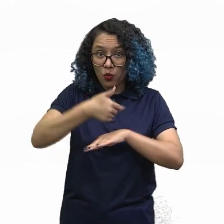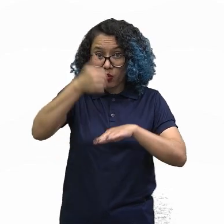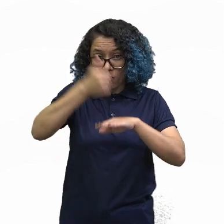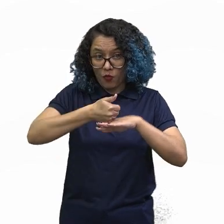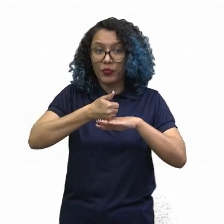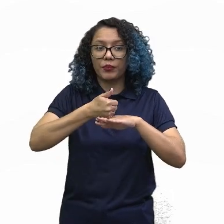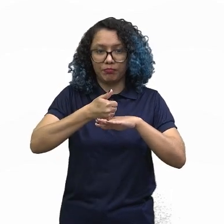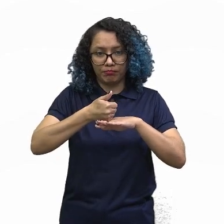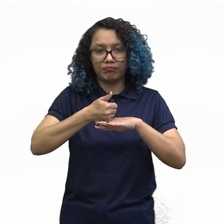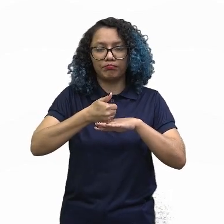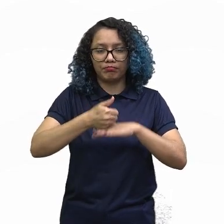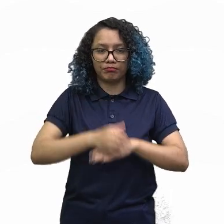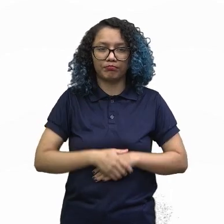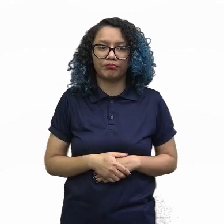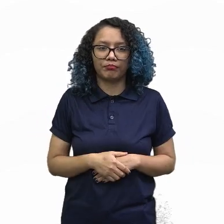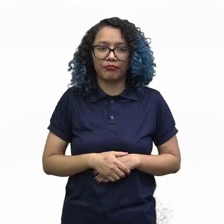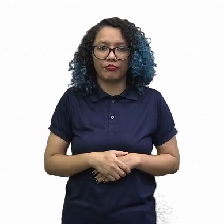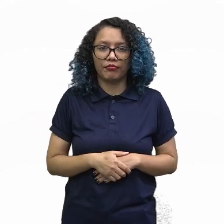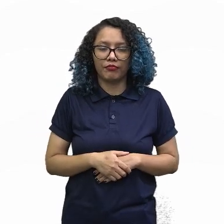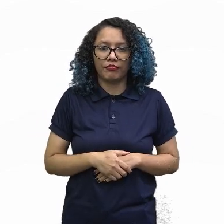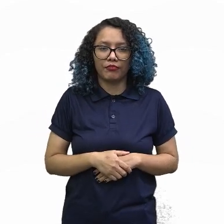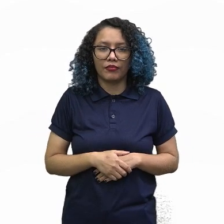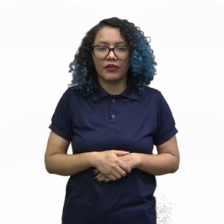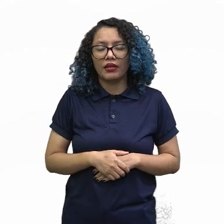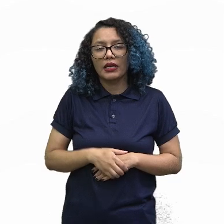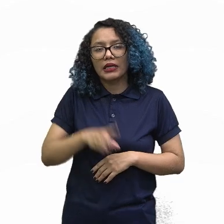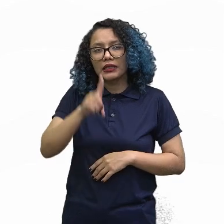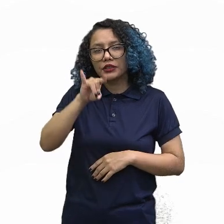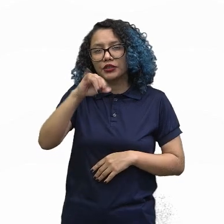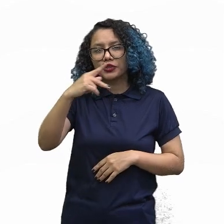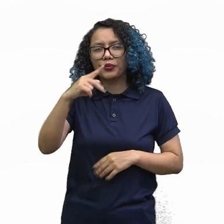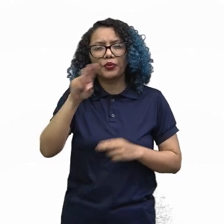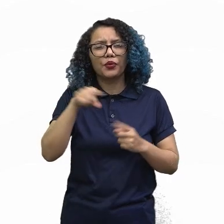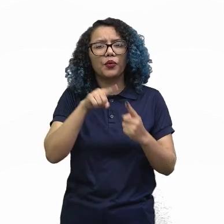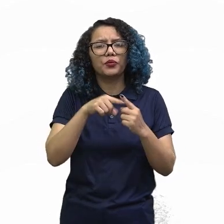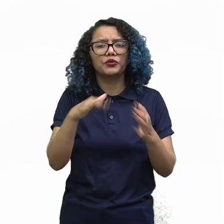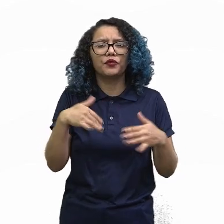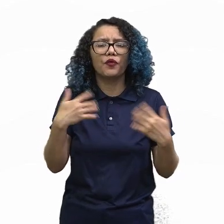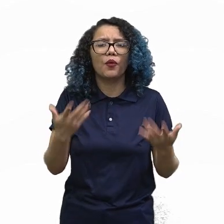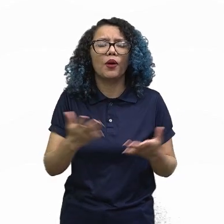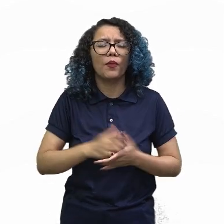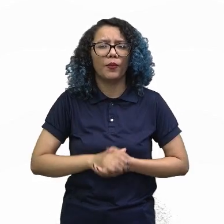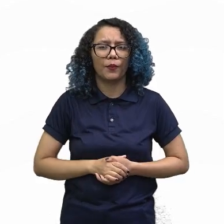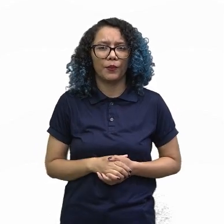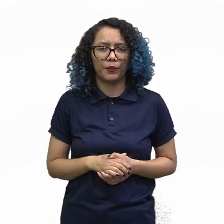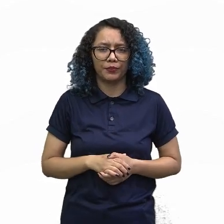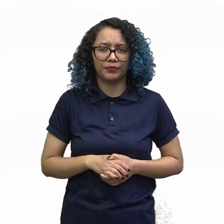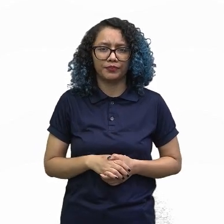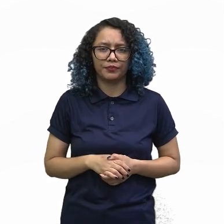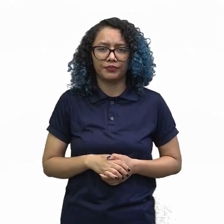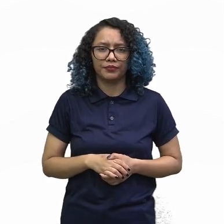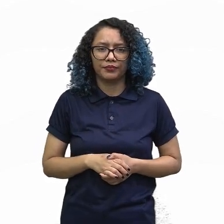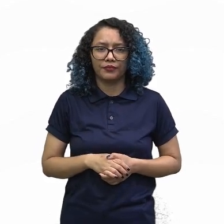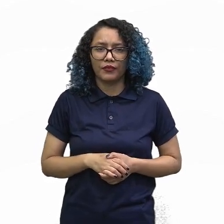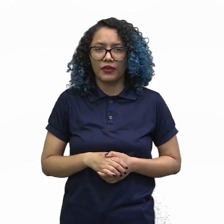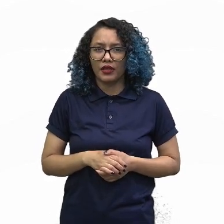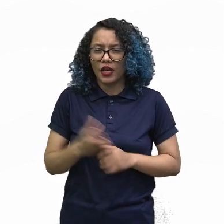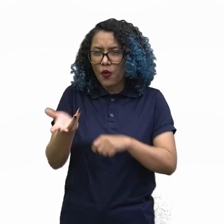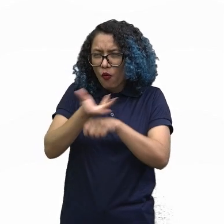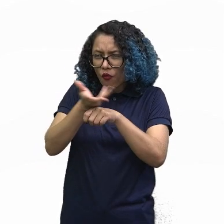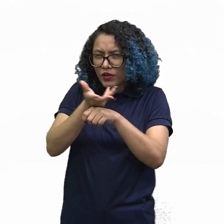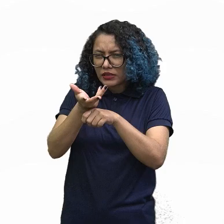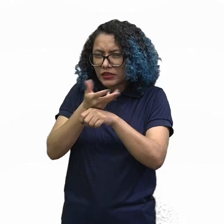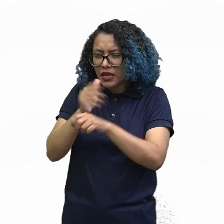integralista, né? A DIP, ela possuía a função de convencer e influenciar a